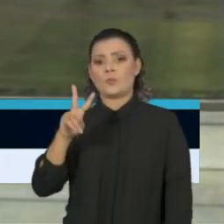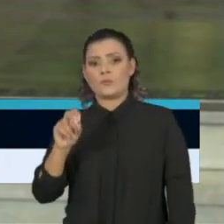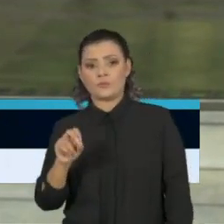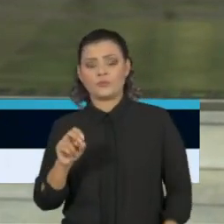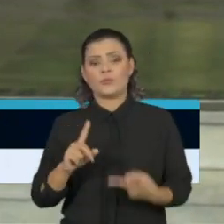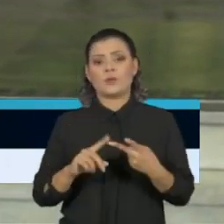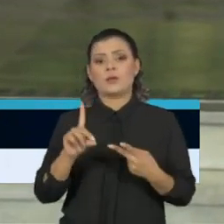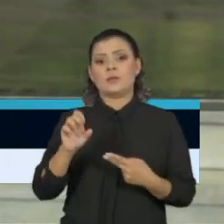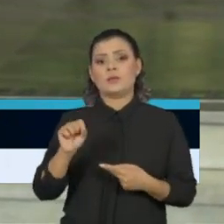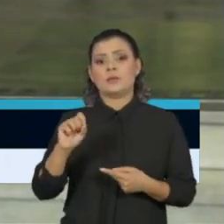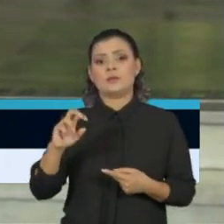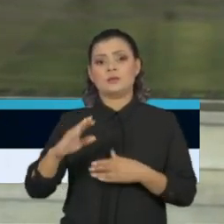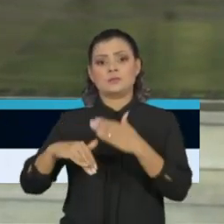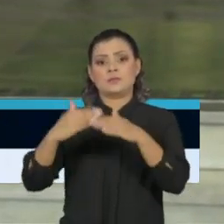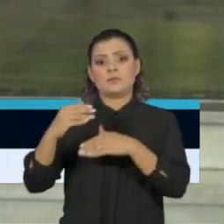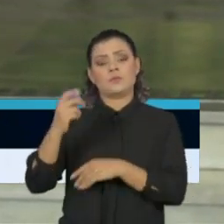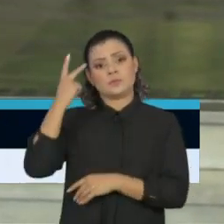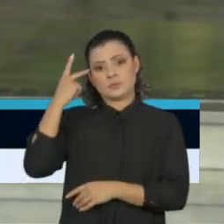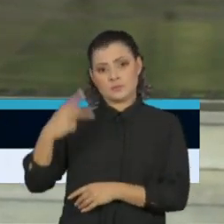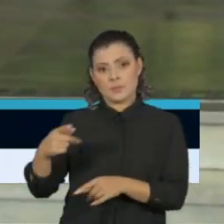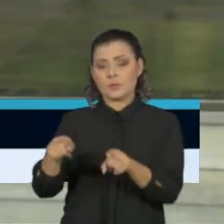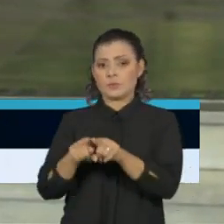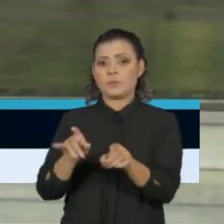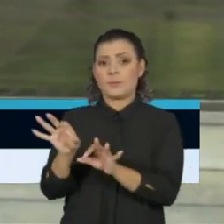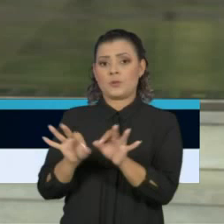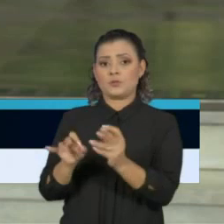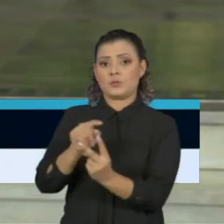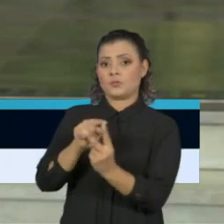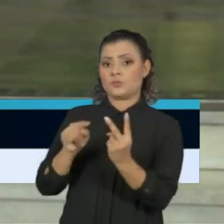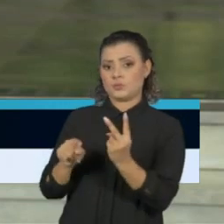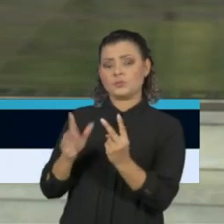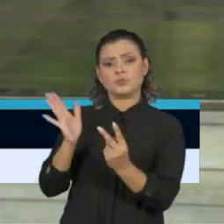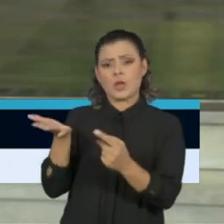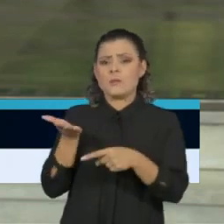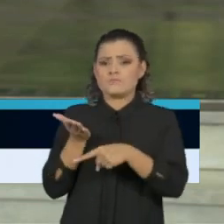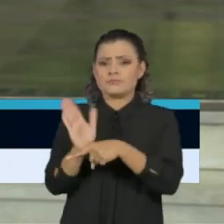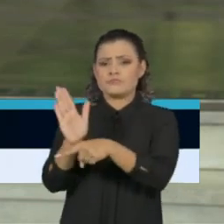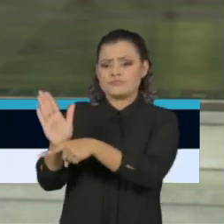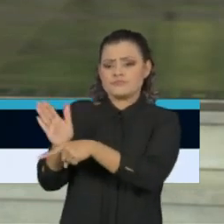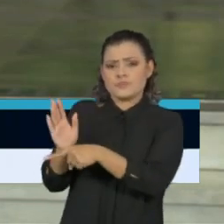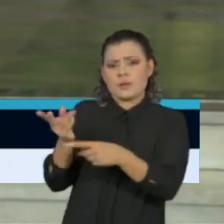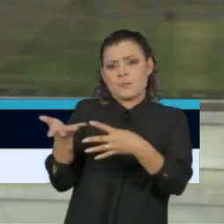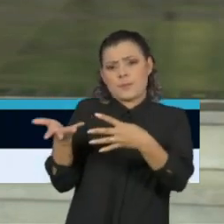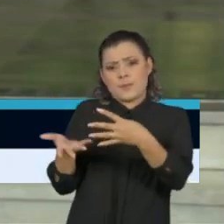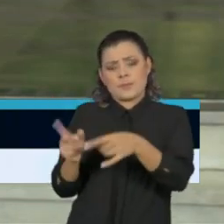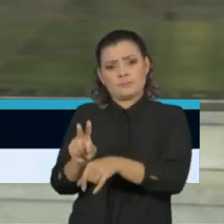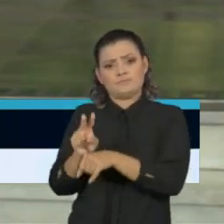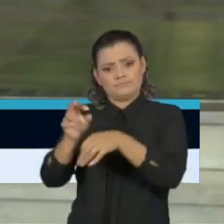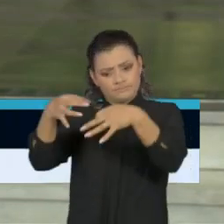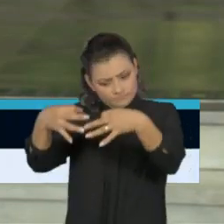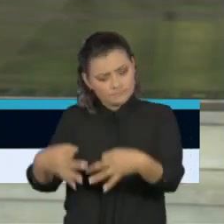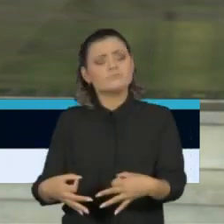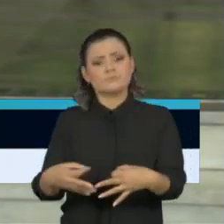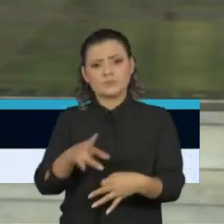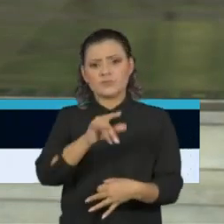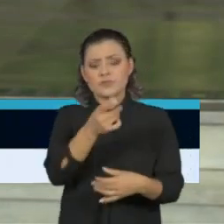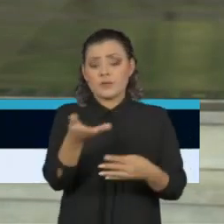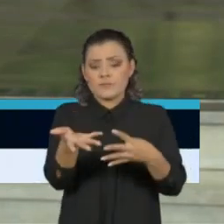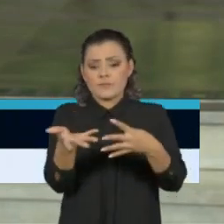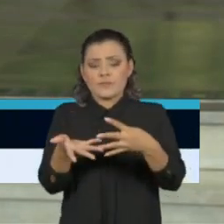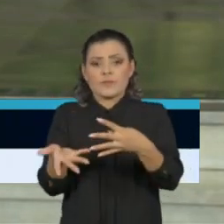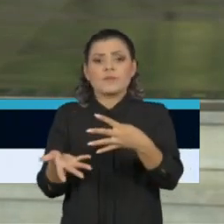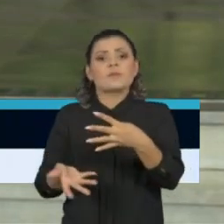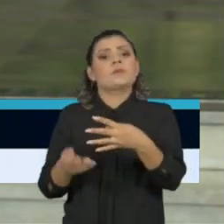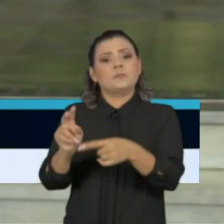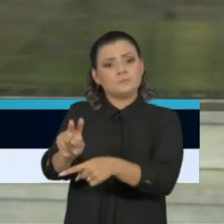federal também tem um compromisso com os microempreendedores e eu tenho certeza que esse compromisso será cumprido. São fontes de financiamento